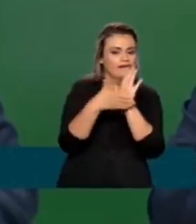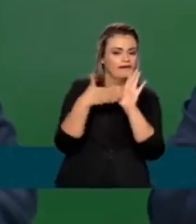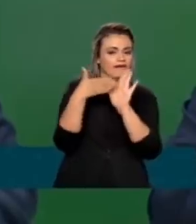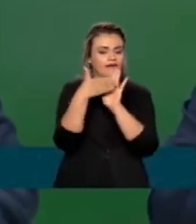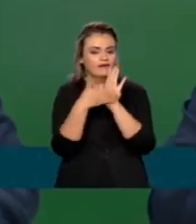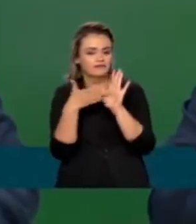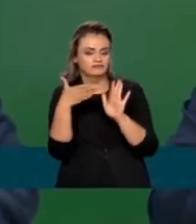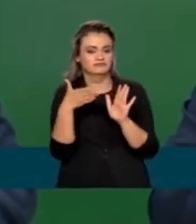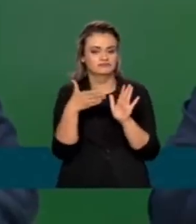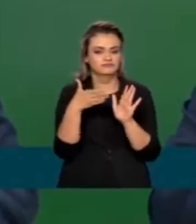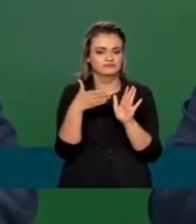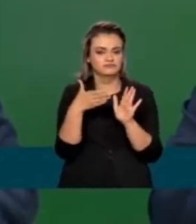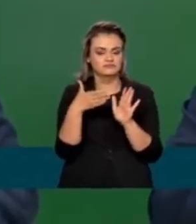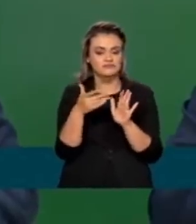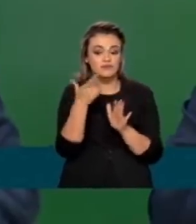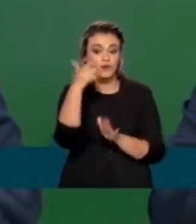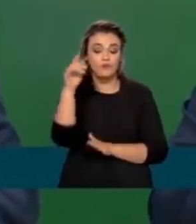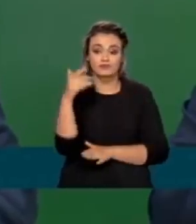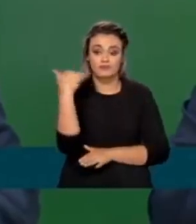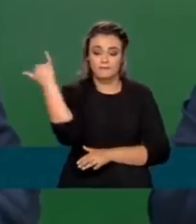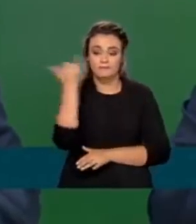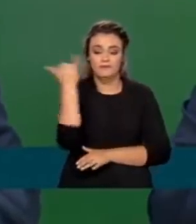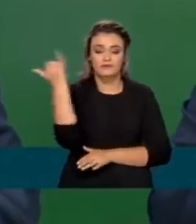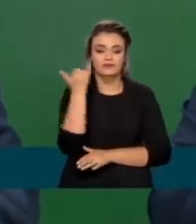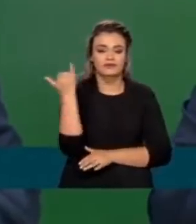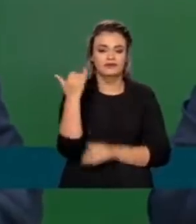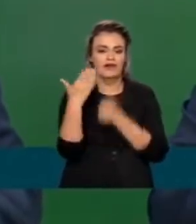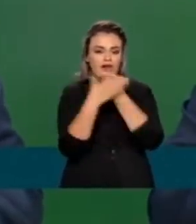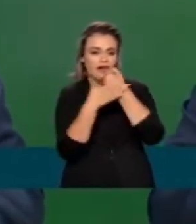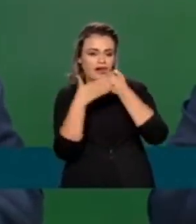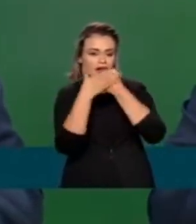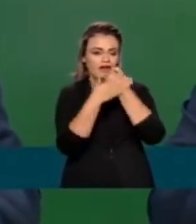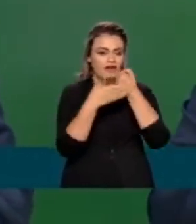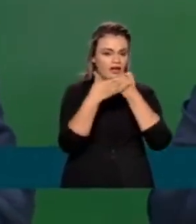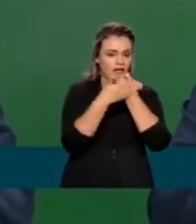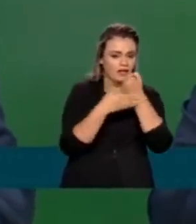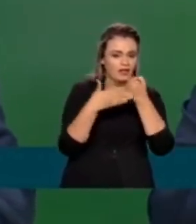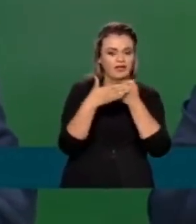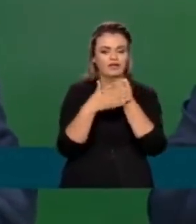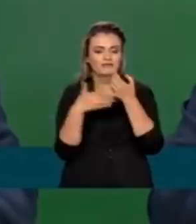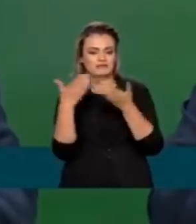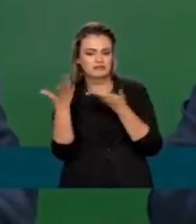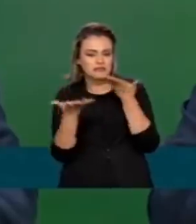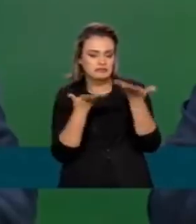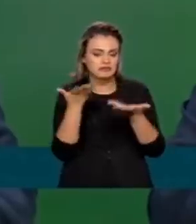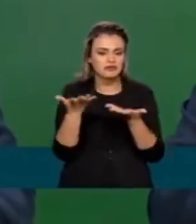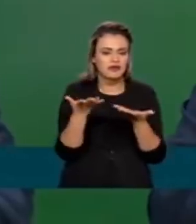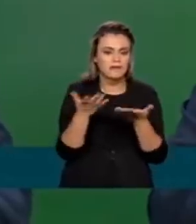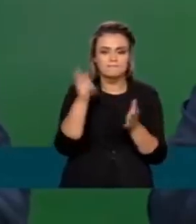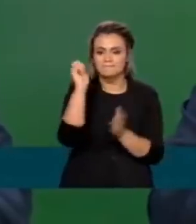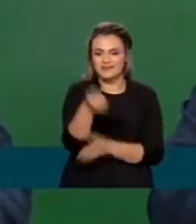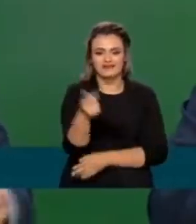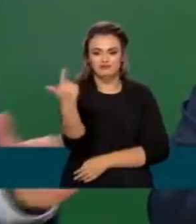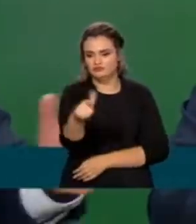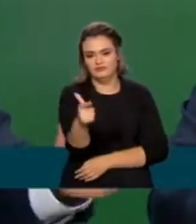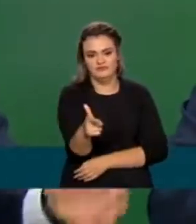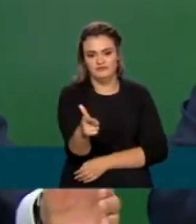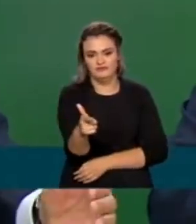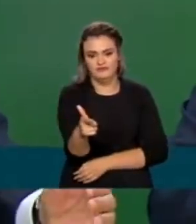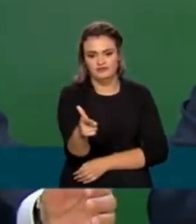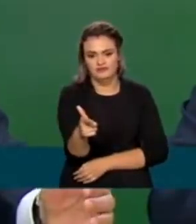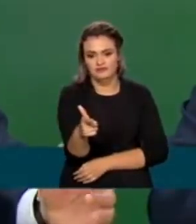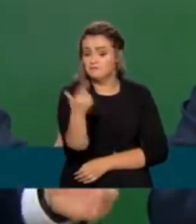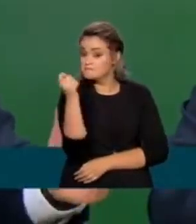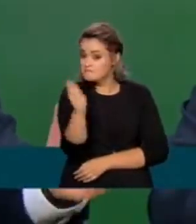Outro fato relevante que tem que ficar claro é que não houve nenhum pagamento. Não se despendeu, como